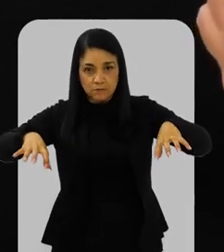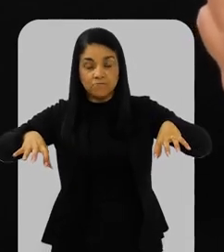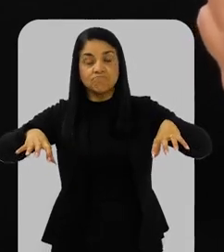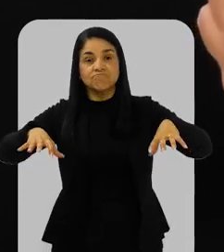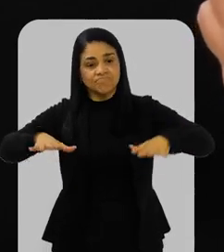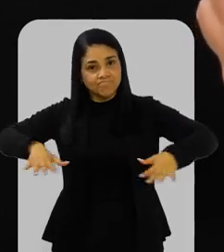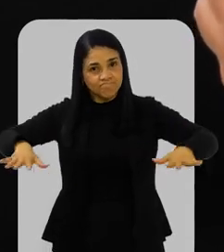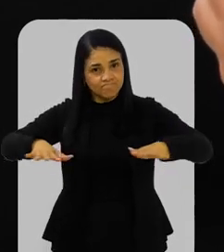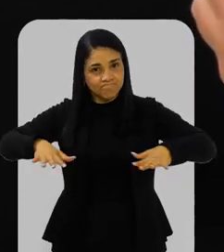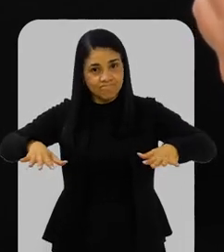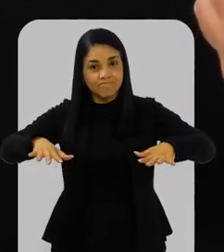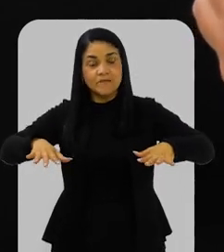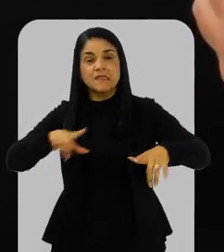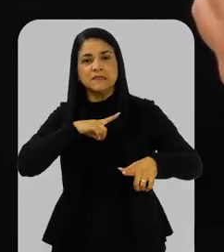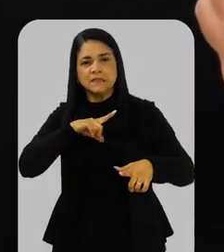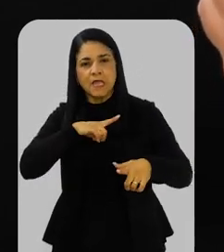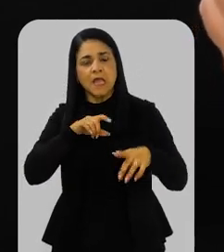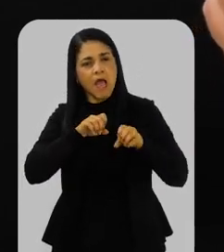onde tem